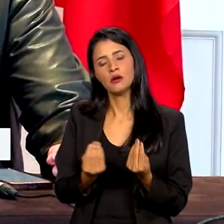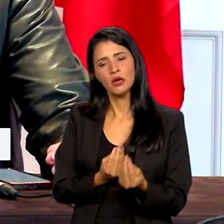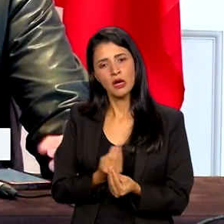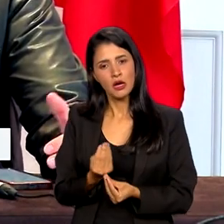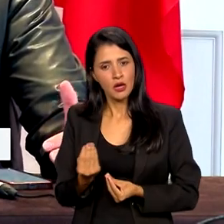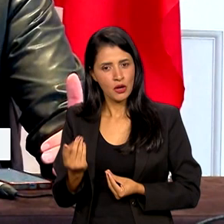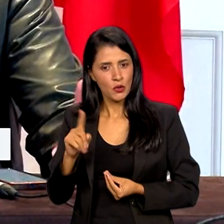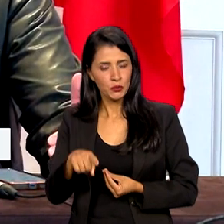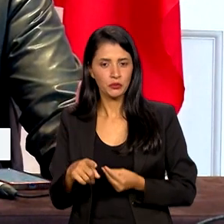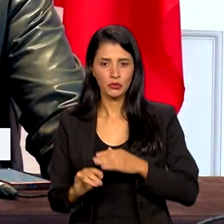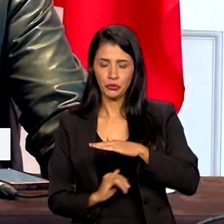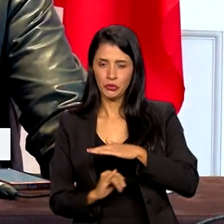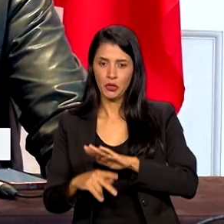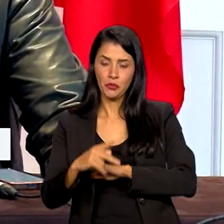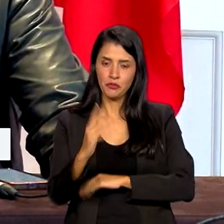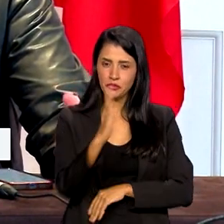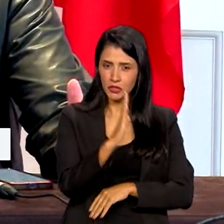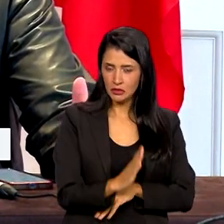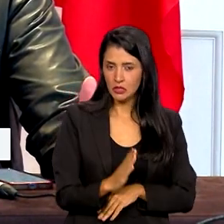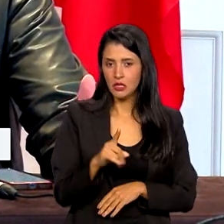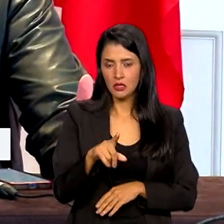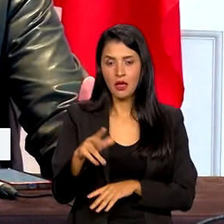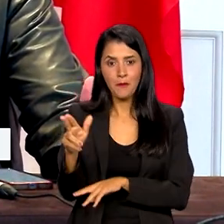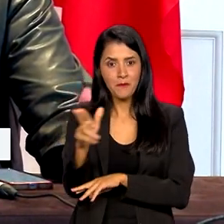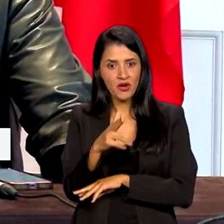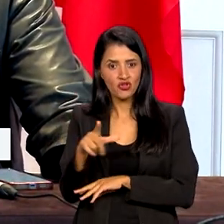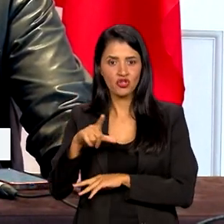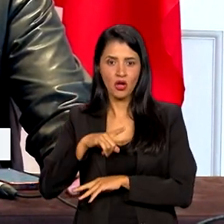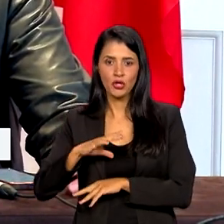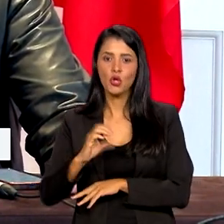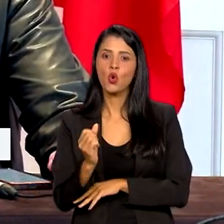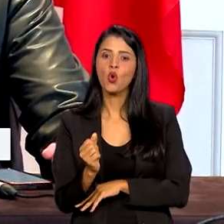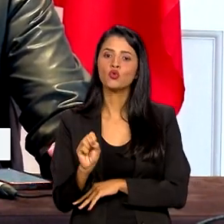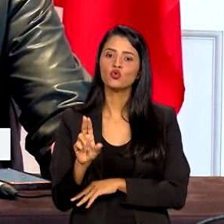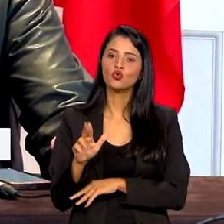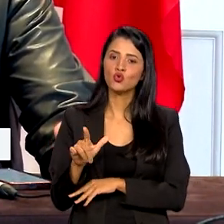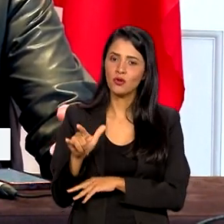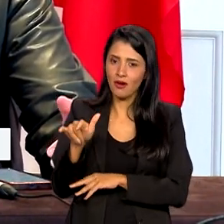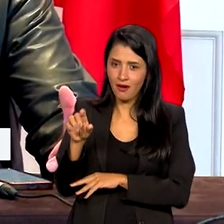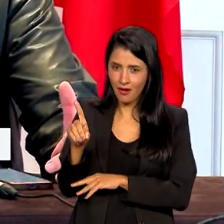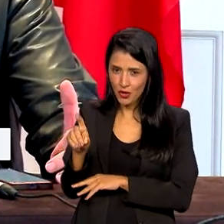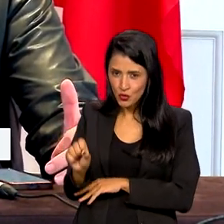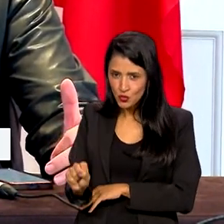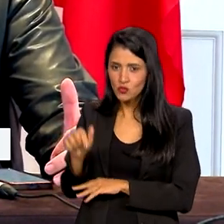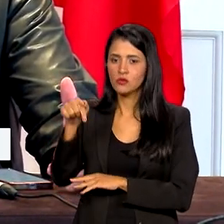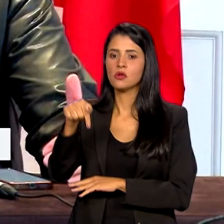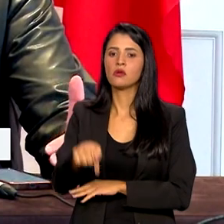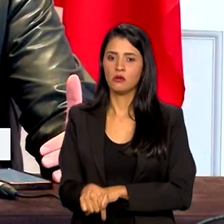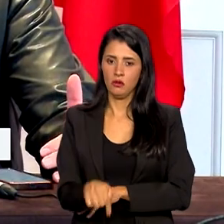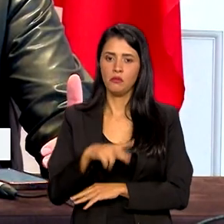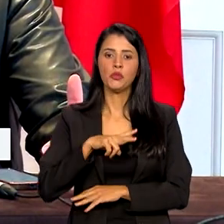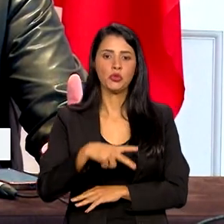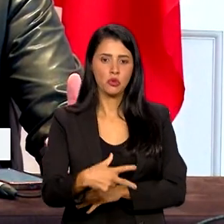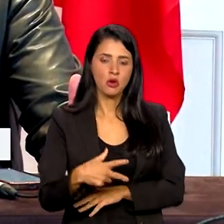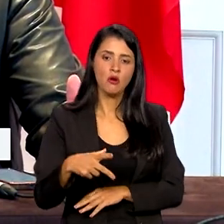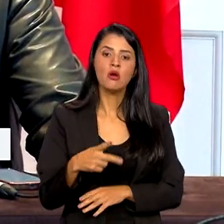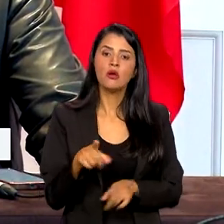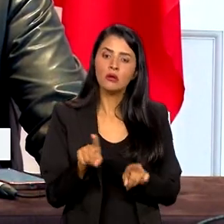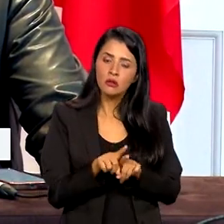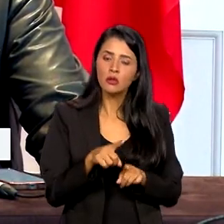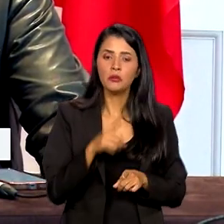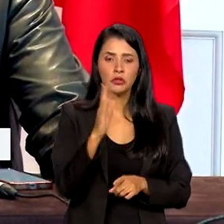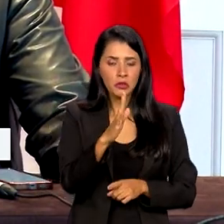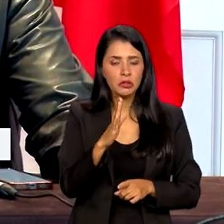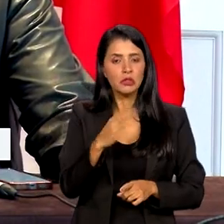da instituição brasileira através da embaixada, dos consulados aqui, e também deles poderem participar e dar